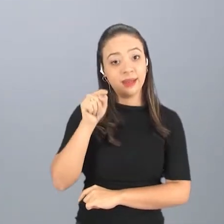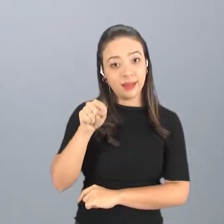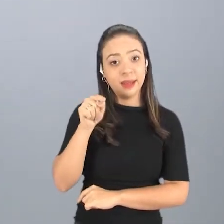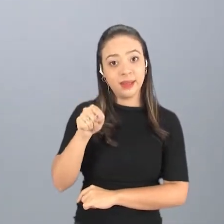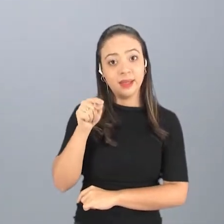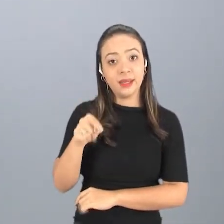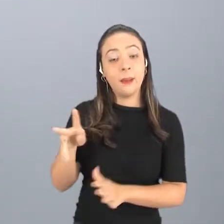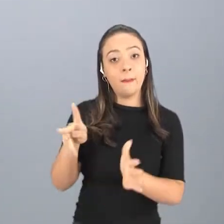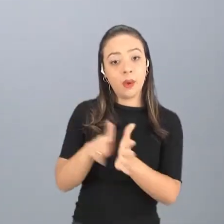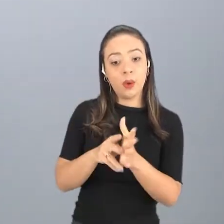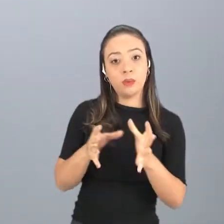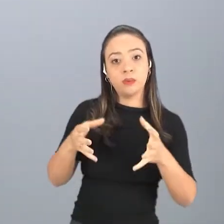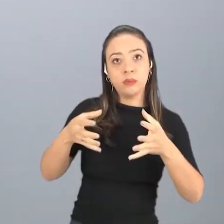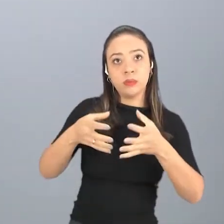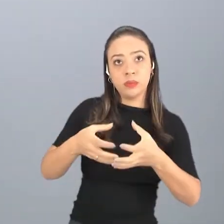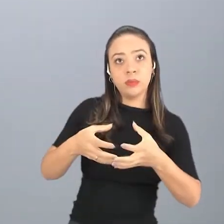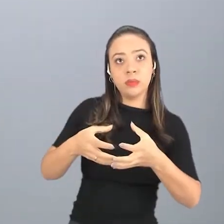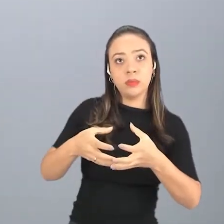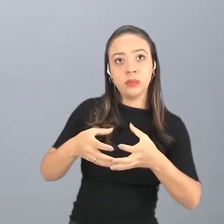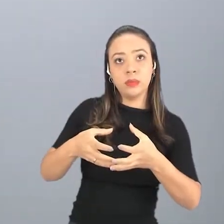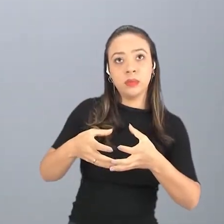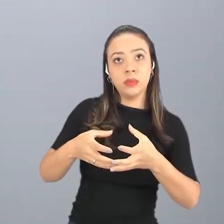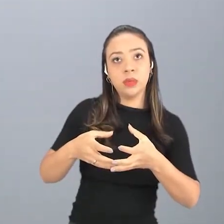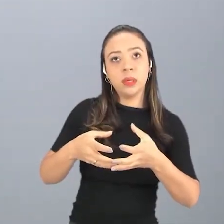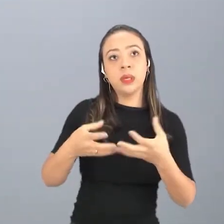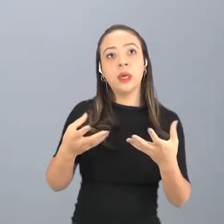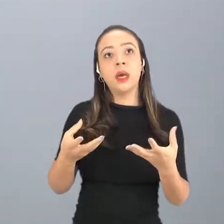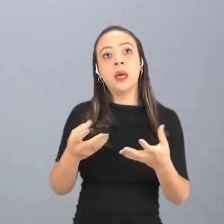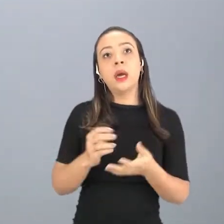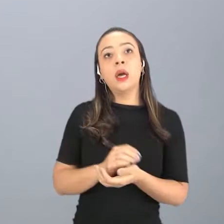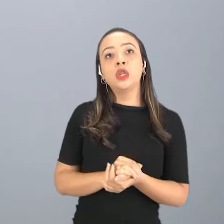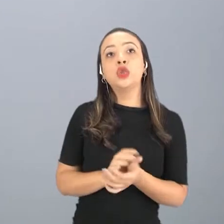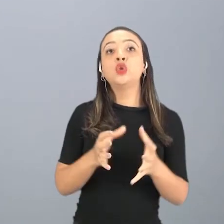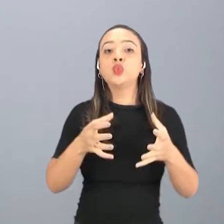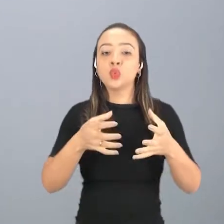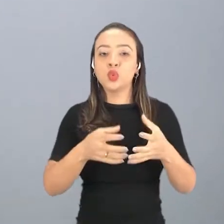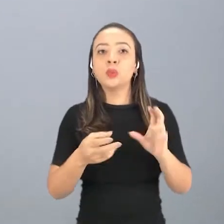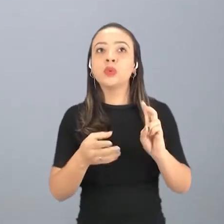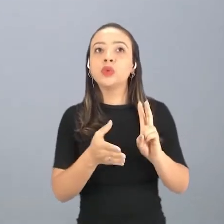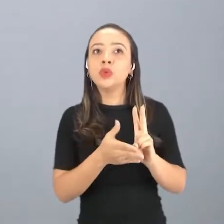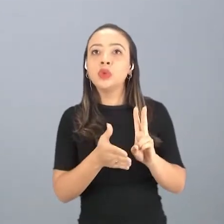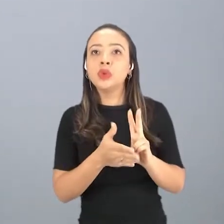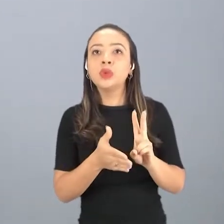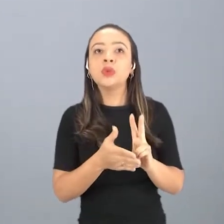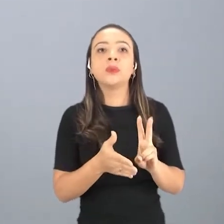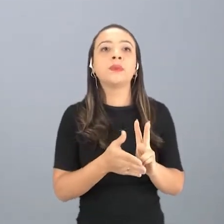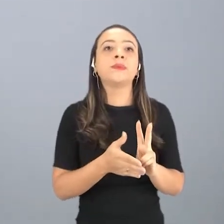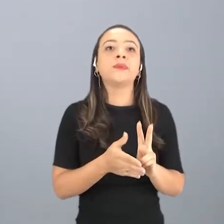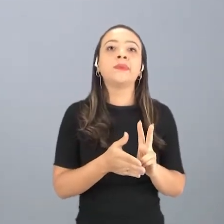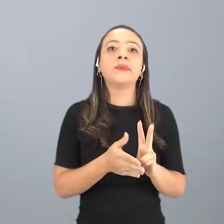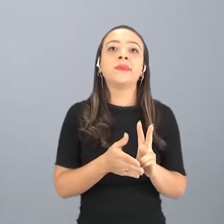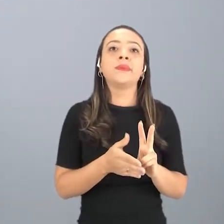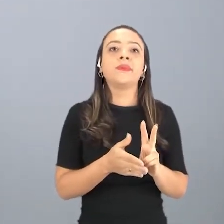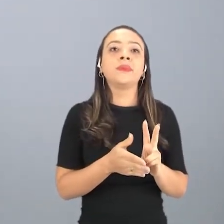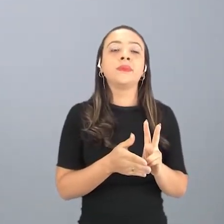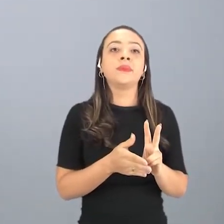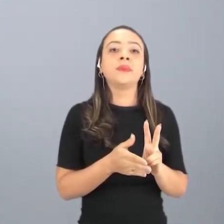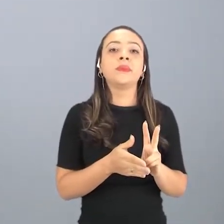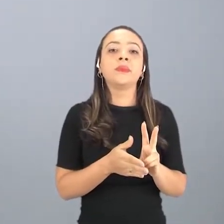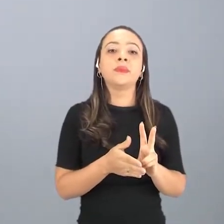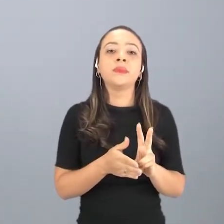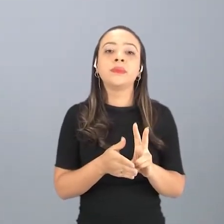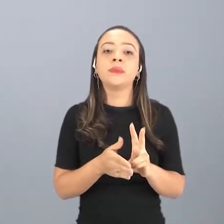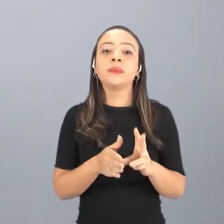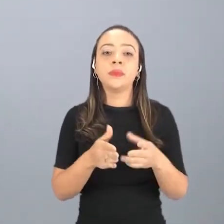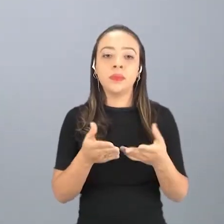da aldeia Machacali, né? Então, é uma aldeia que fica no Mato Grosso do